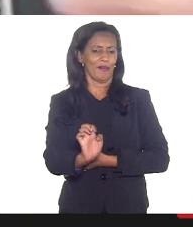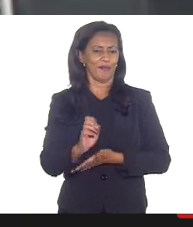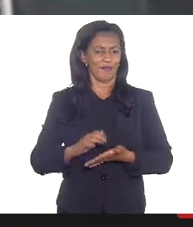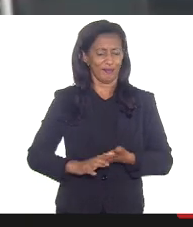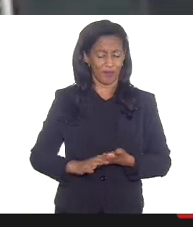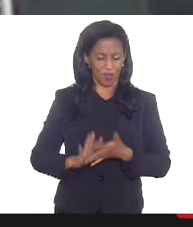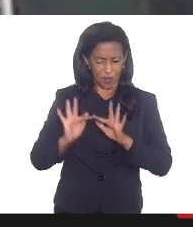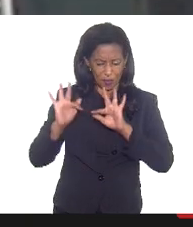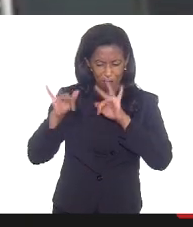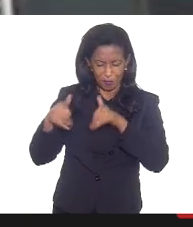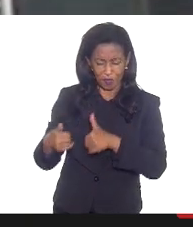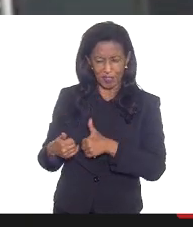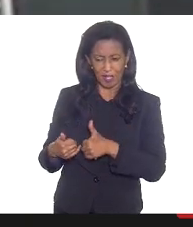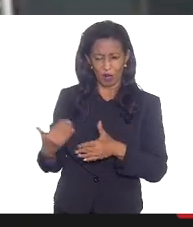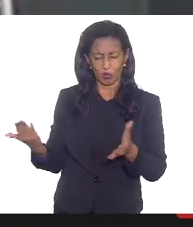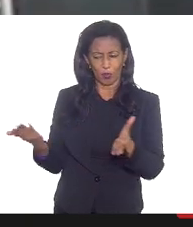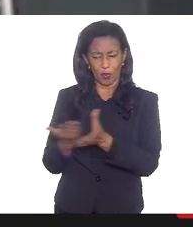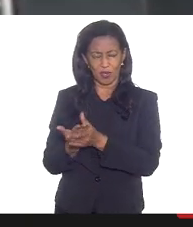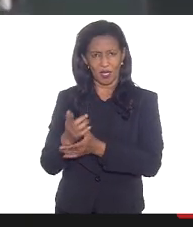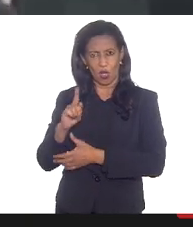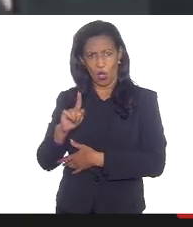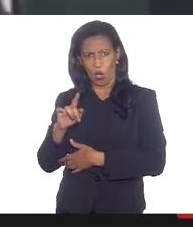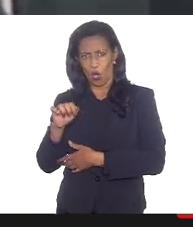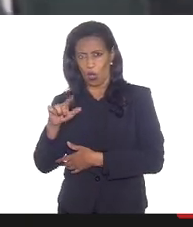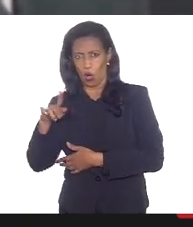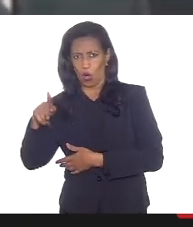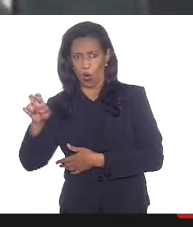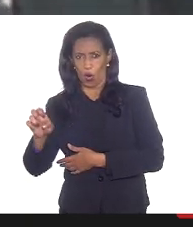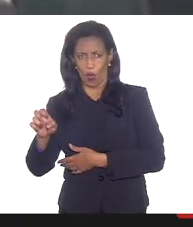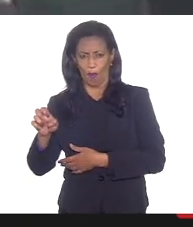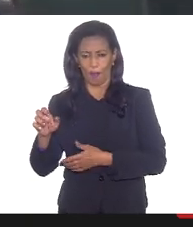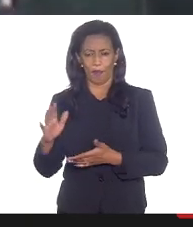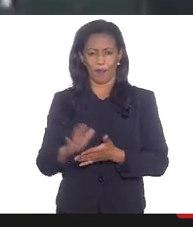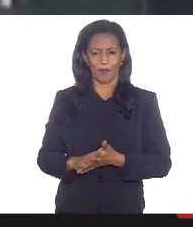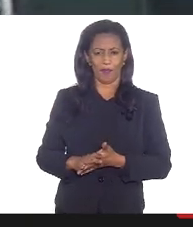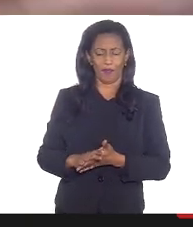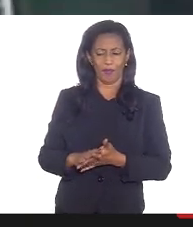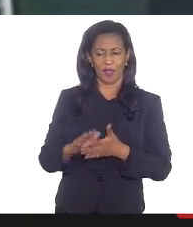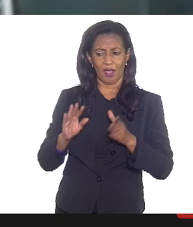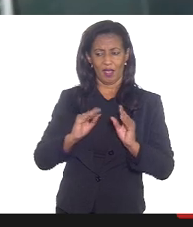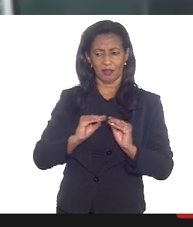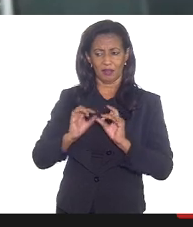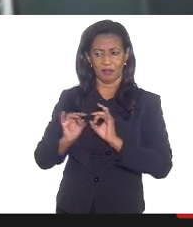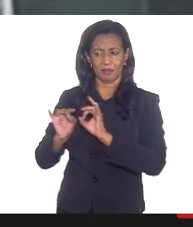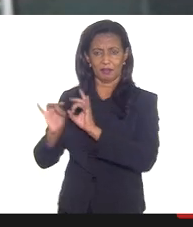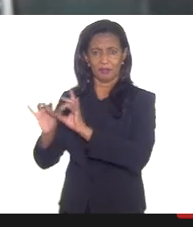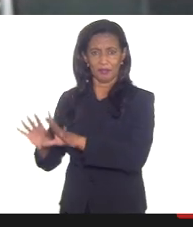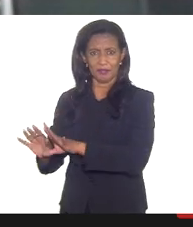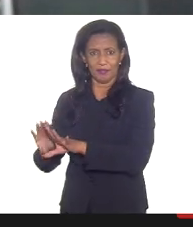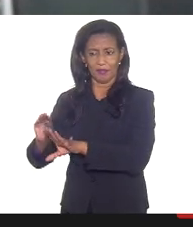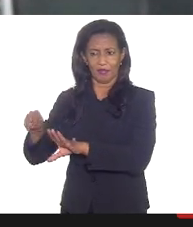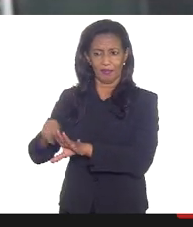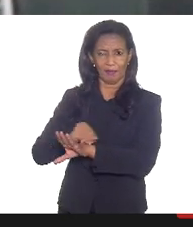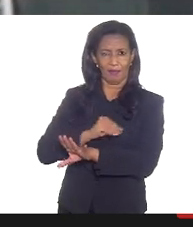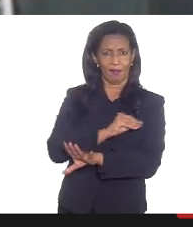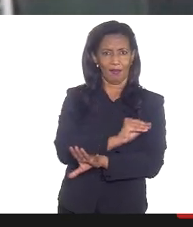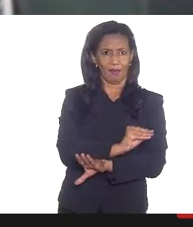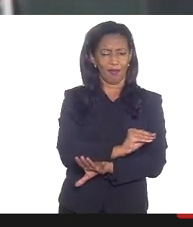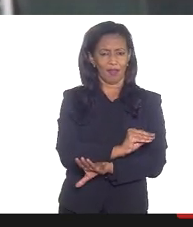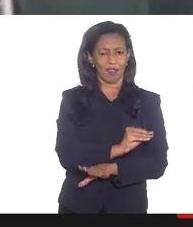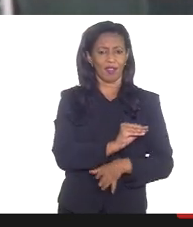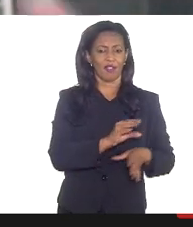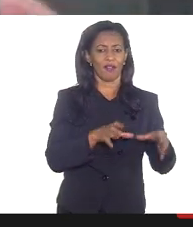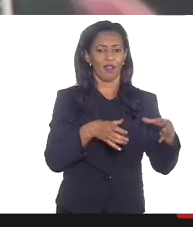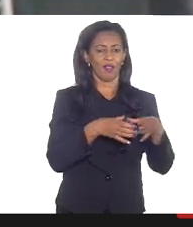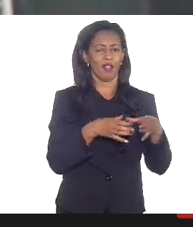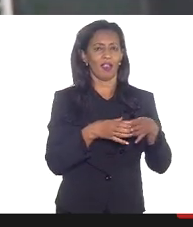No final do processo do golpe, a BNCC sai do MEC e vai para a Câmara, onde